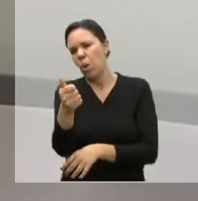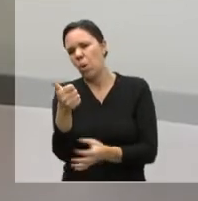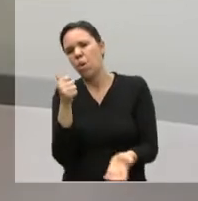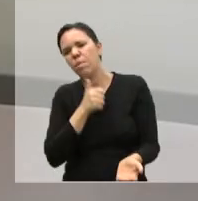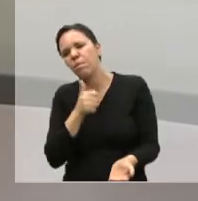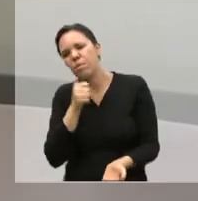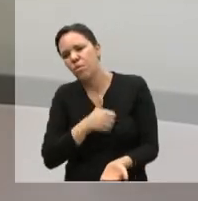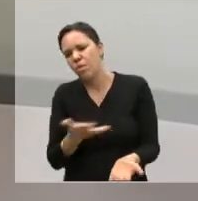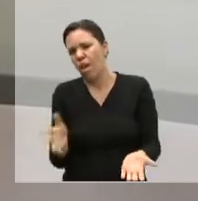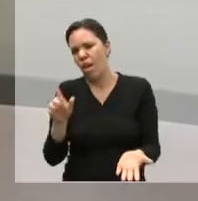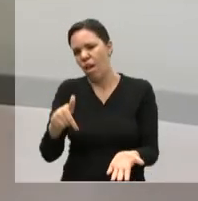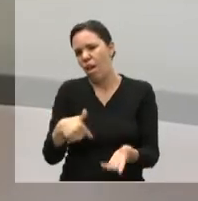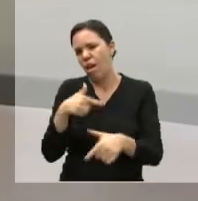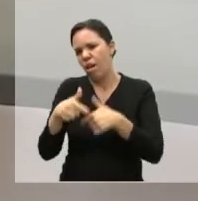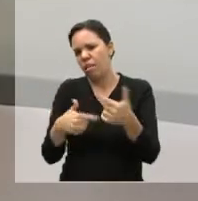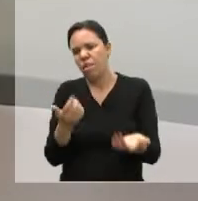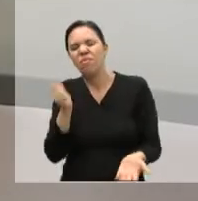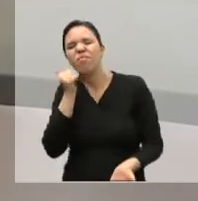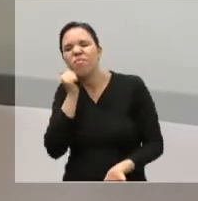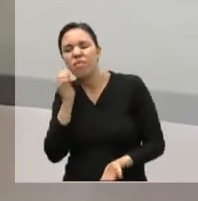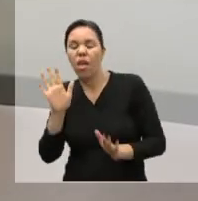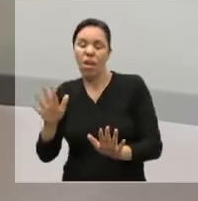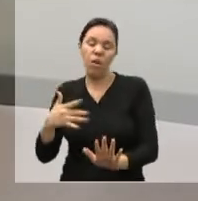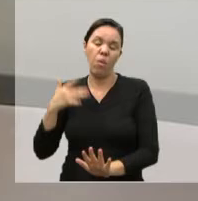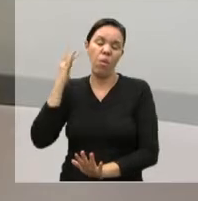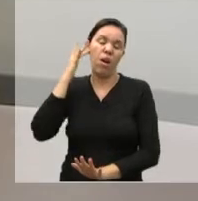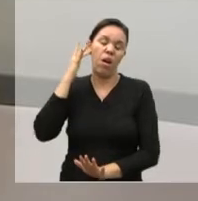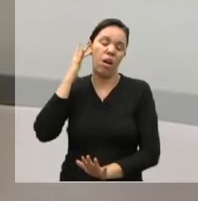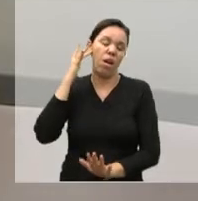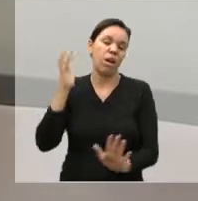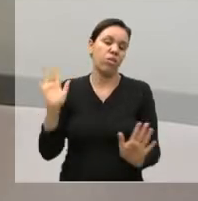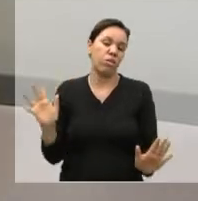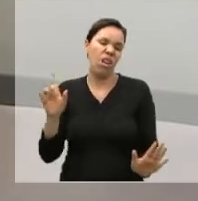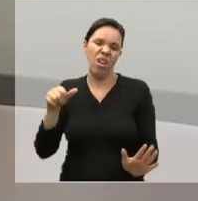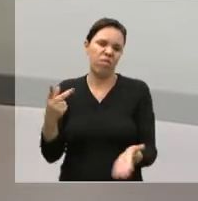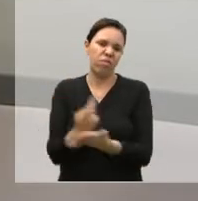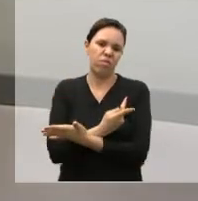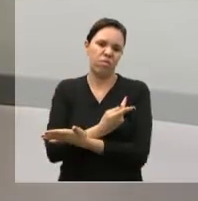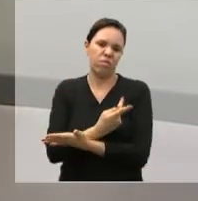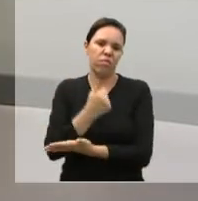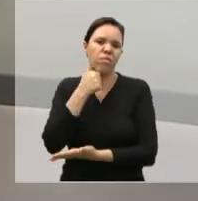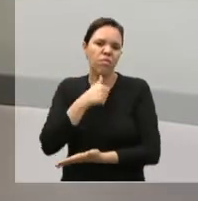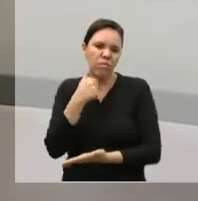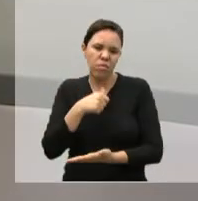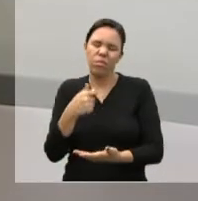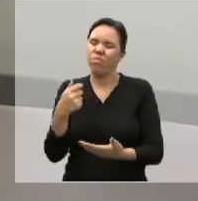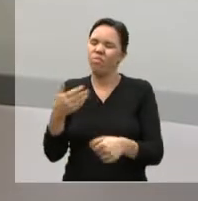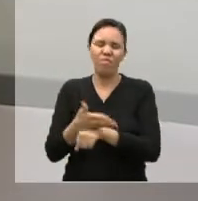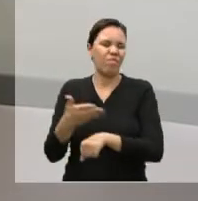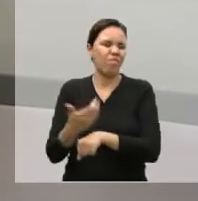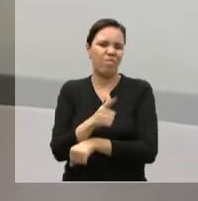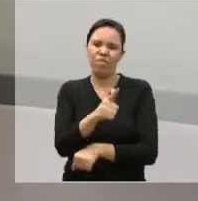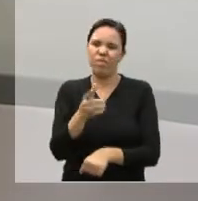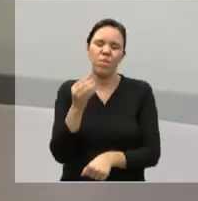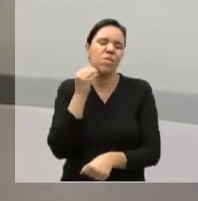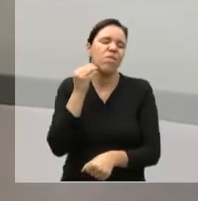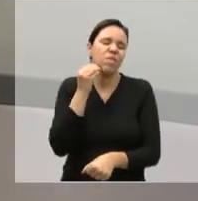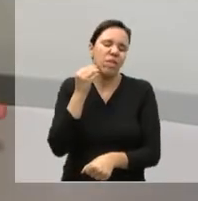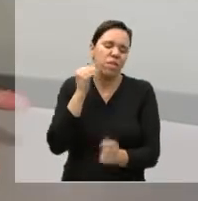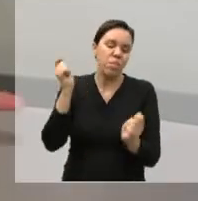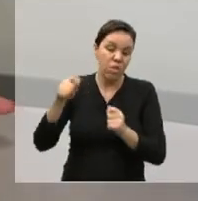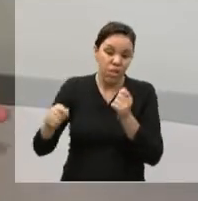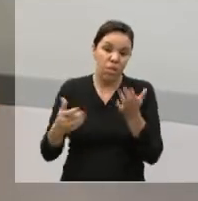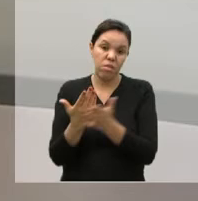eu acho que isso é um erro, assim, as mulheres não participarem, porque realmente a ciência é uma coisa